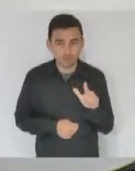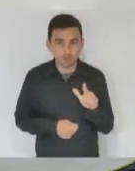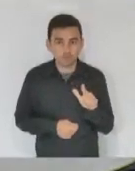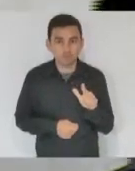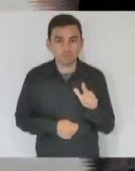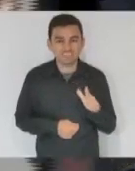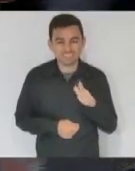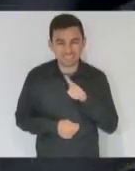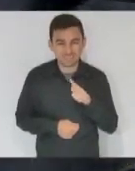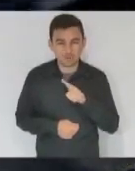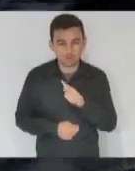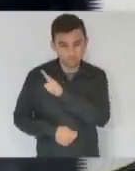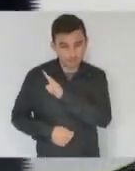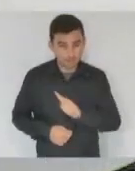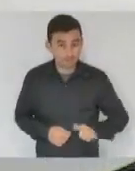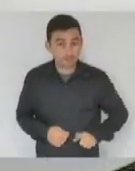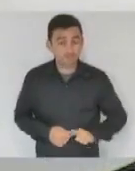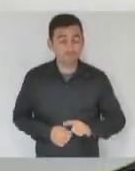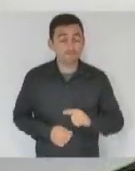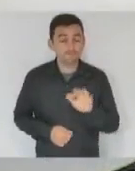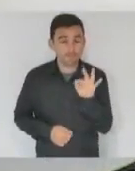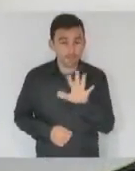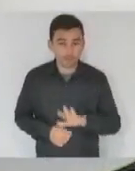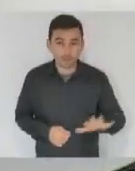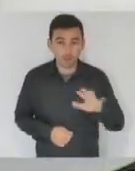governo federal